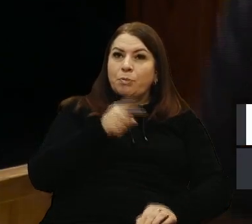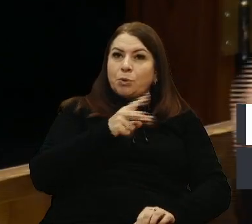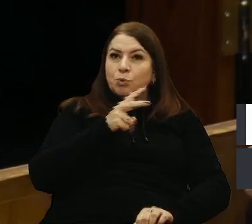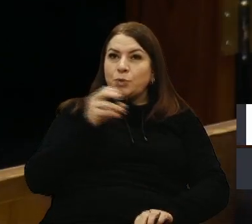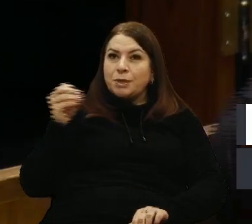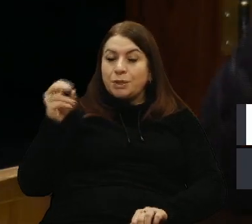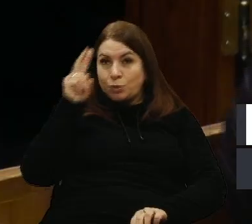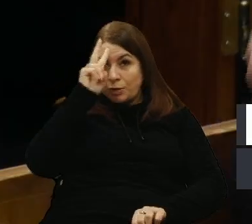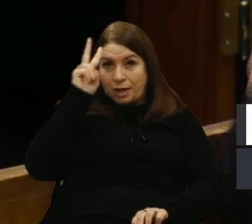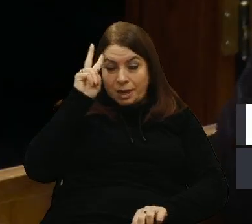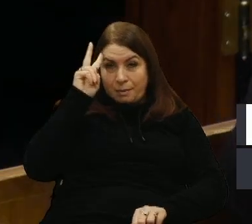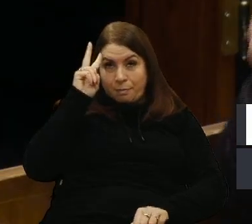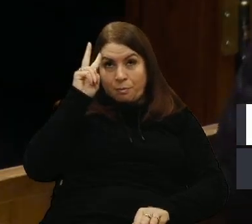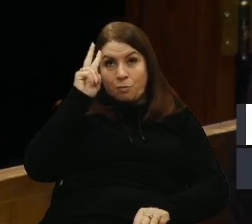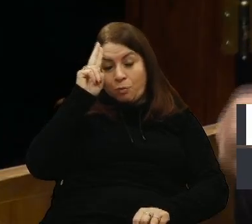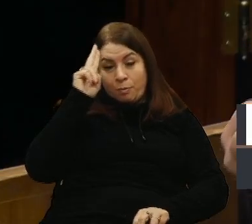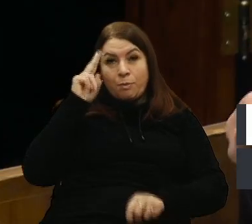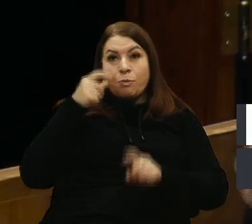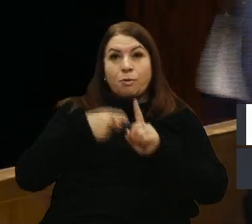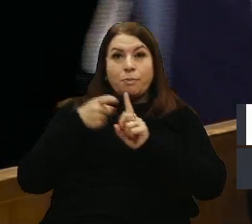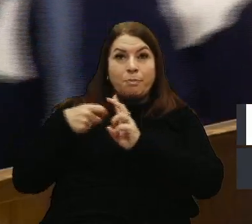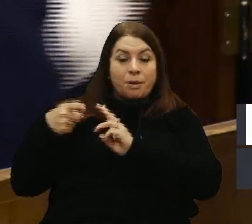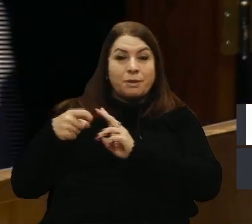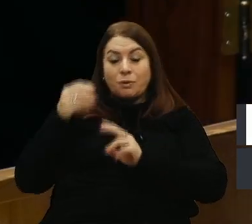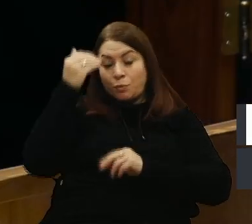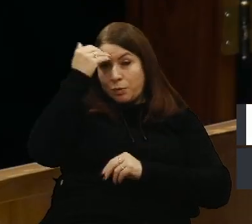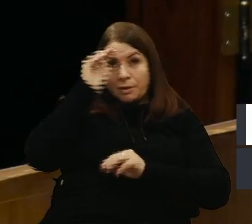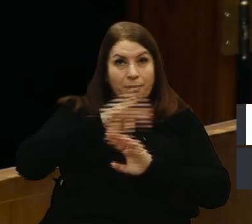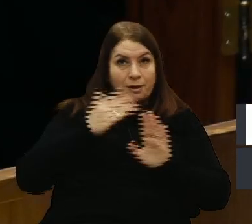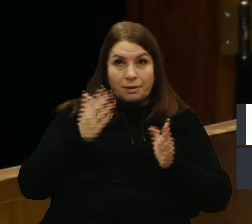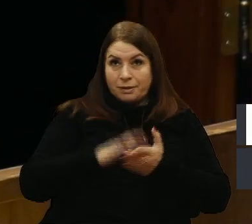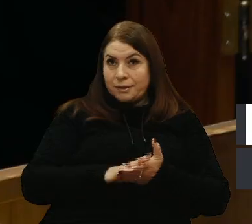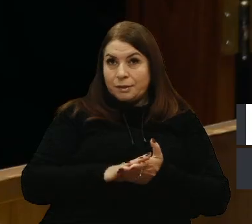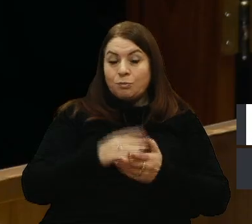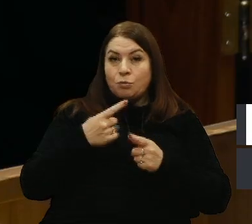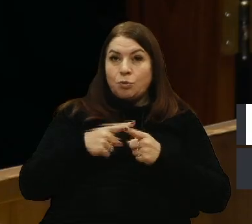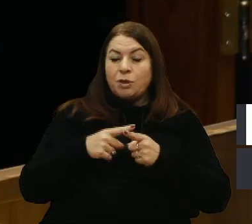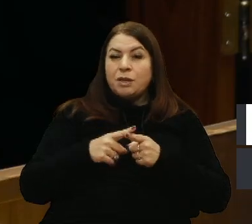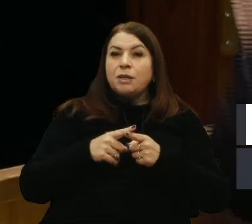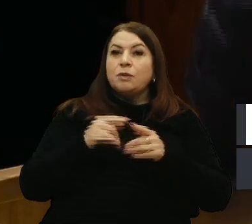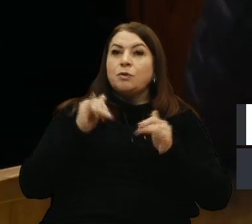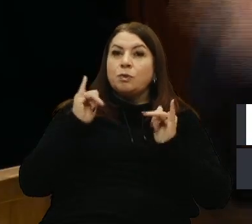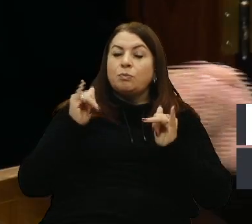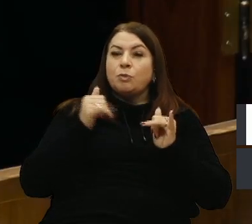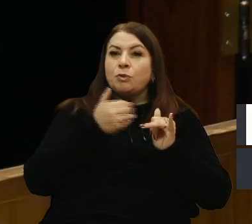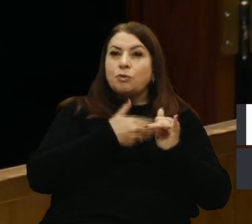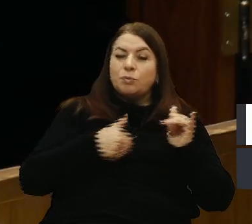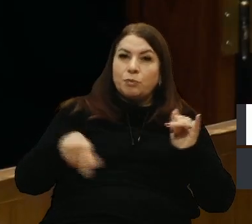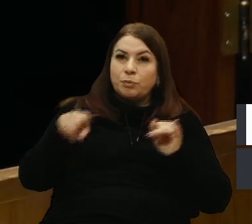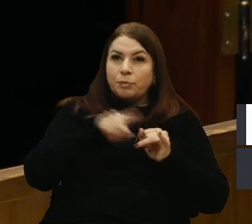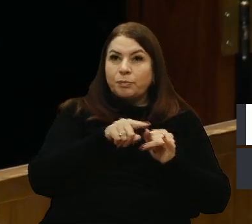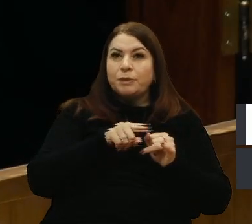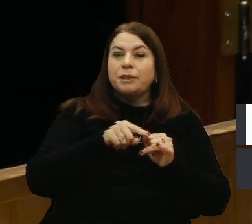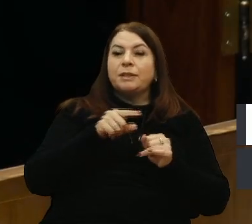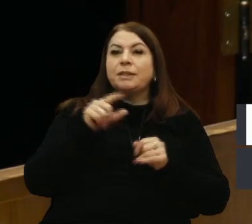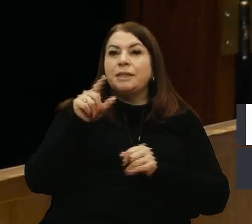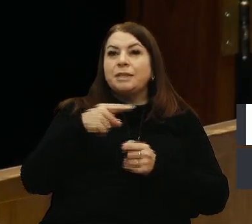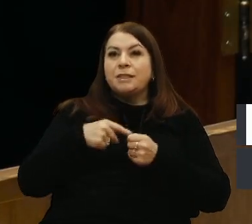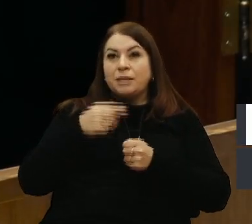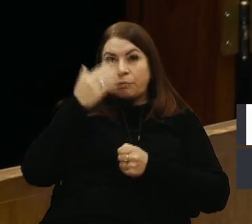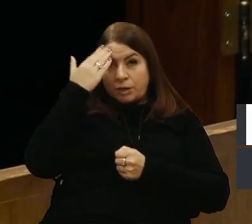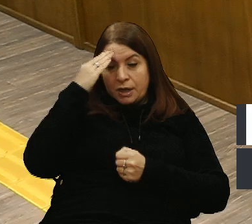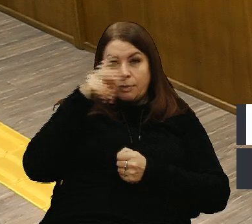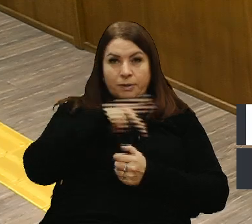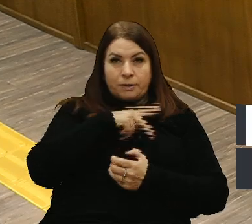de Uber por mês, eu não aguento mais pagar isso. Por que o transporte público do nosso município não atende a nossa cidade? Muito obrigado, senhor presidente.